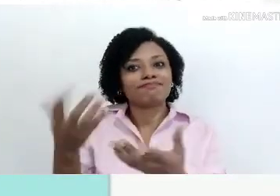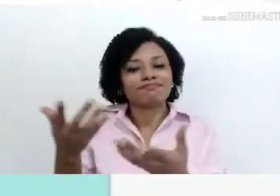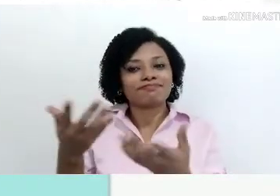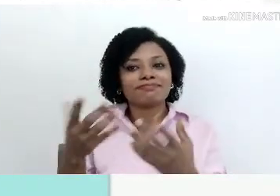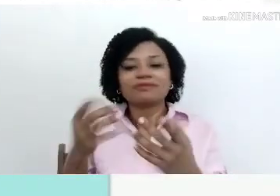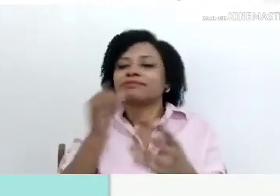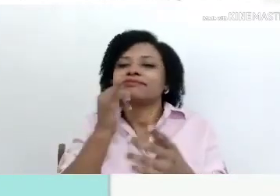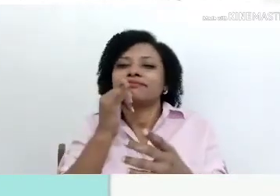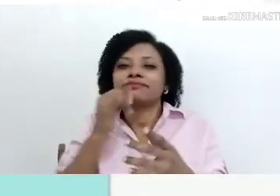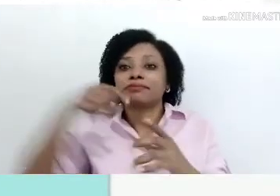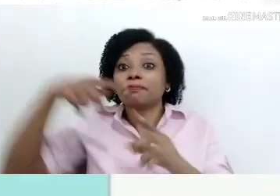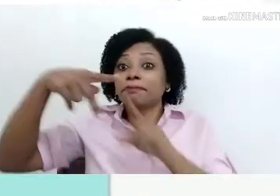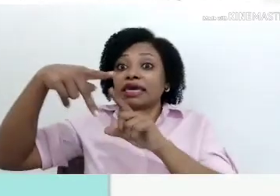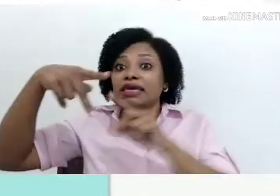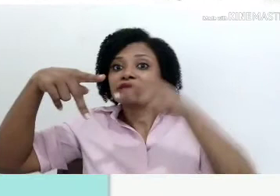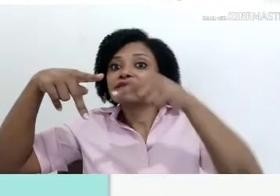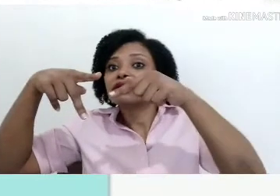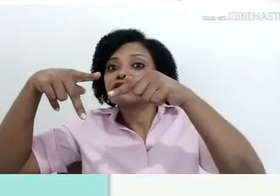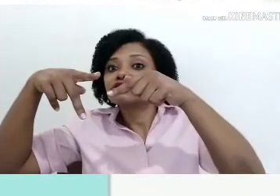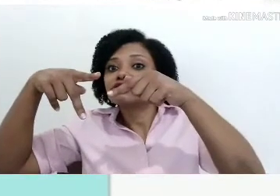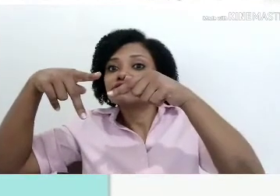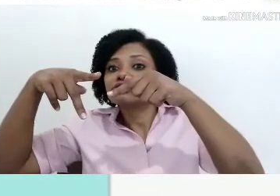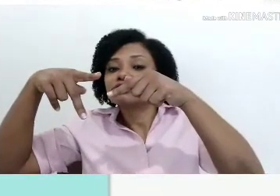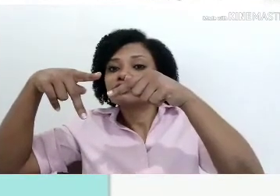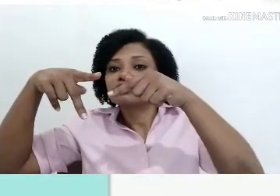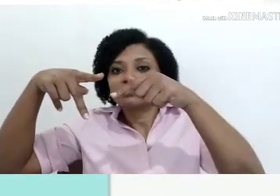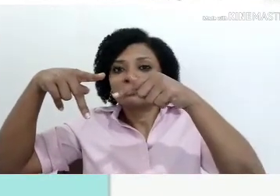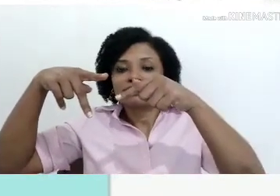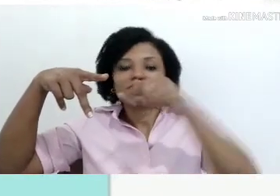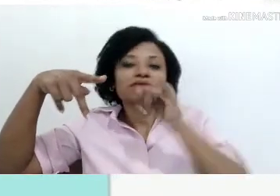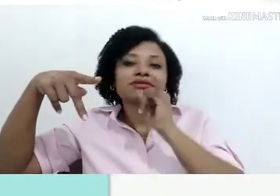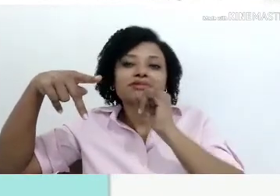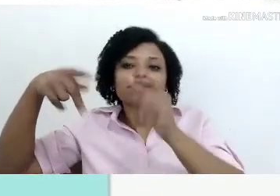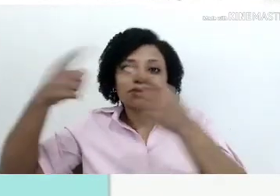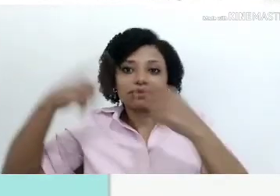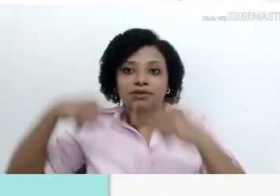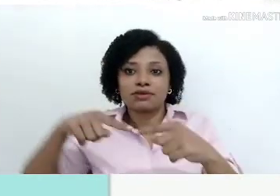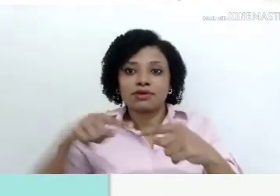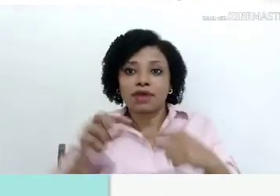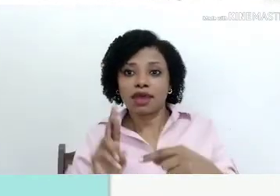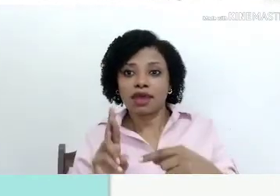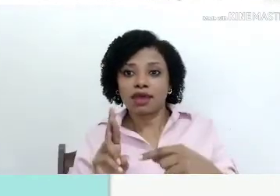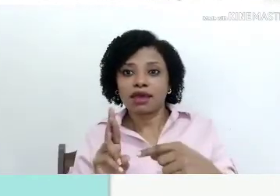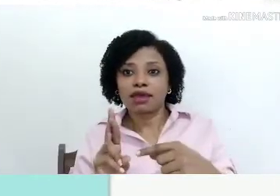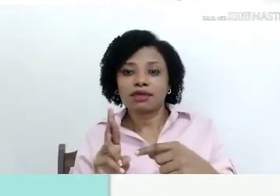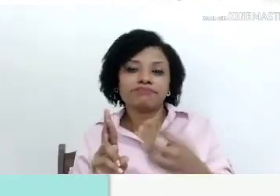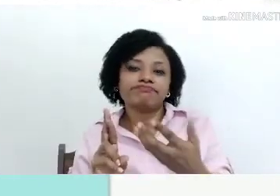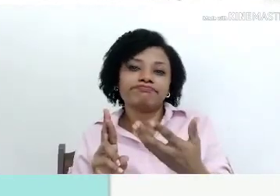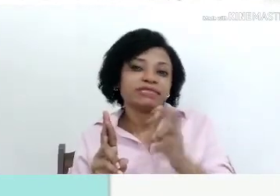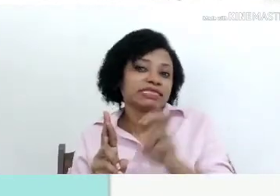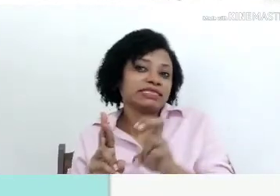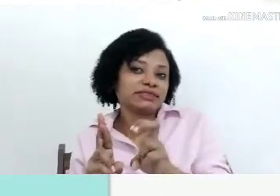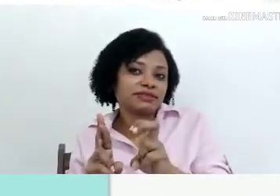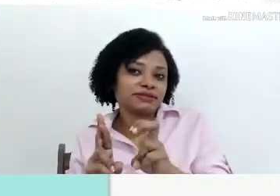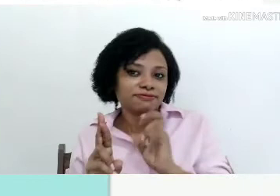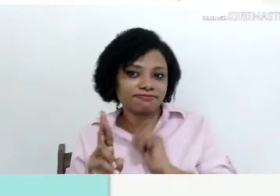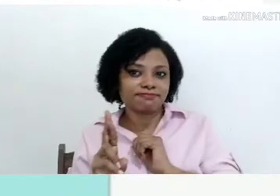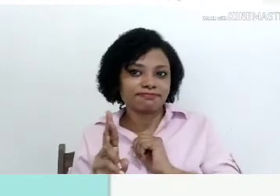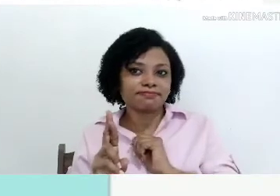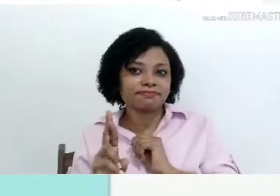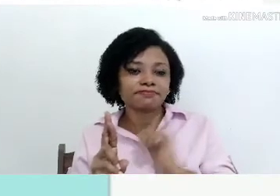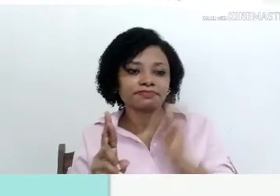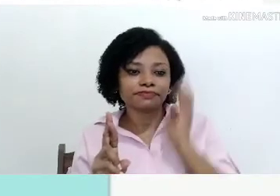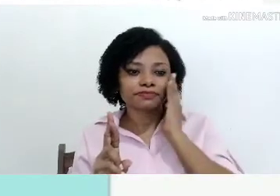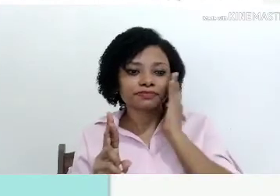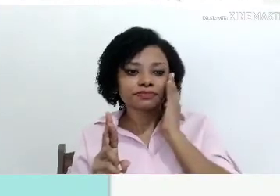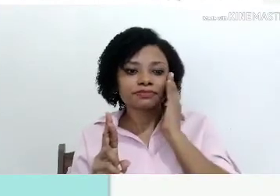7. Dos produtos fosse o número 7. E o inicial dos reagentes fosse 5, né? Aqui